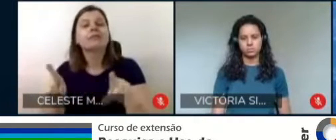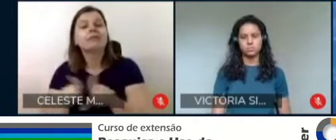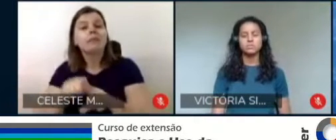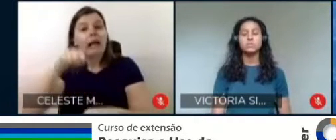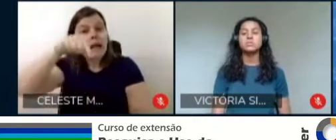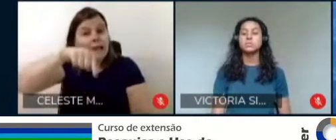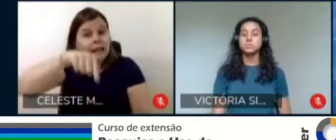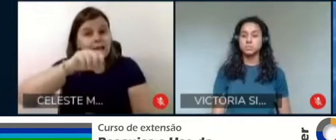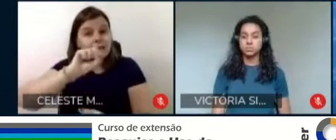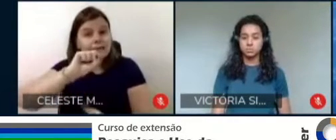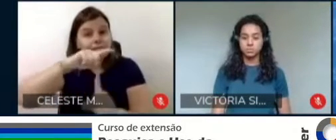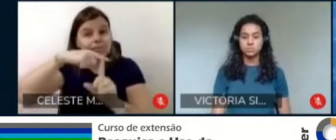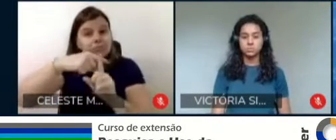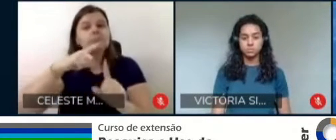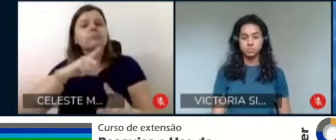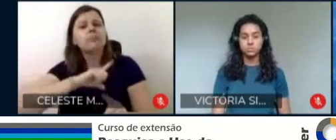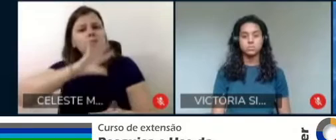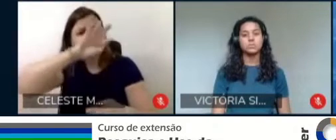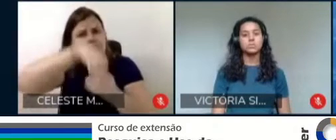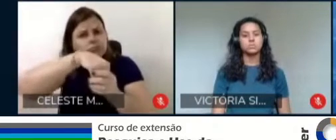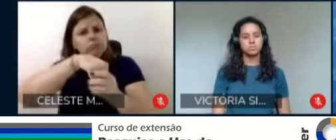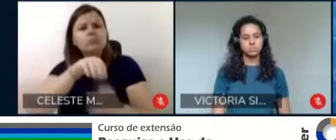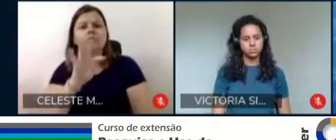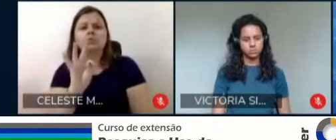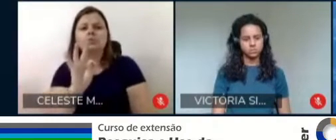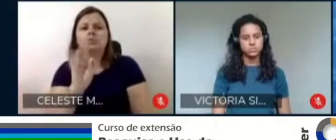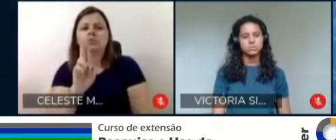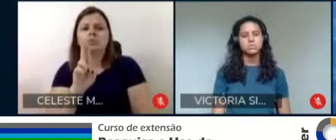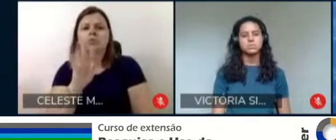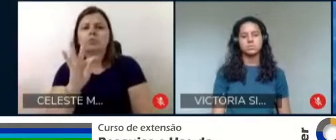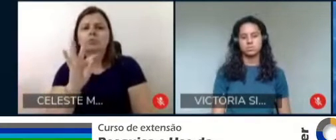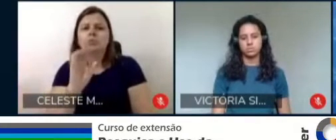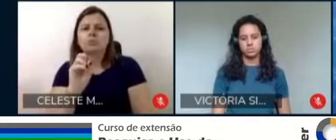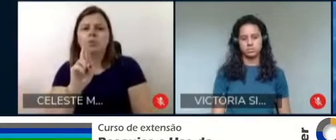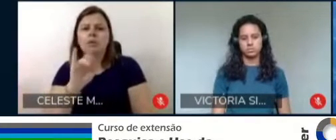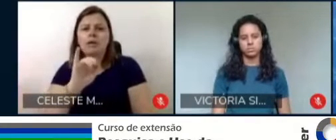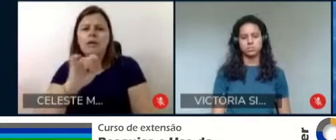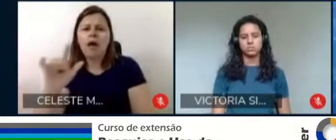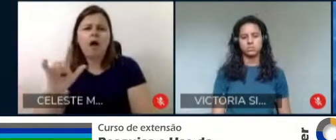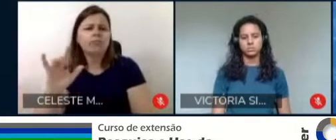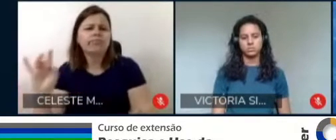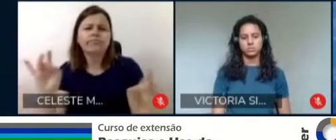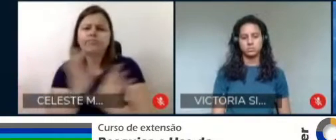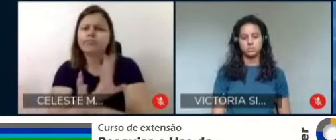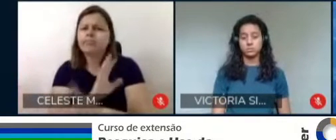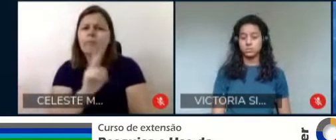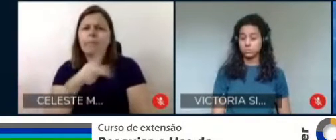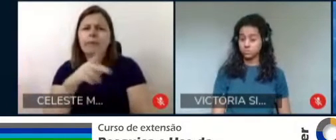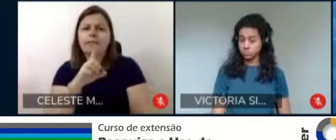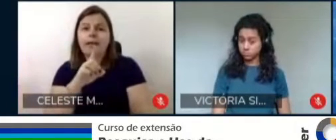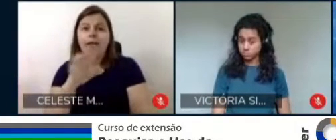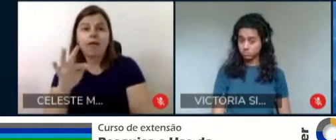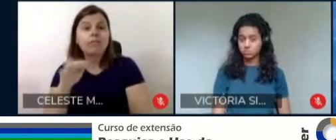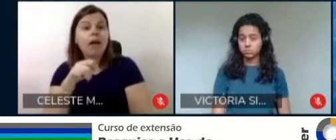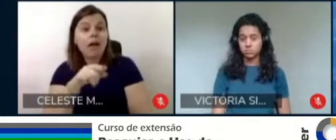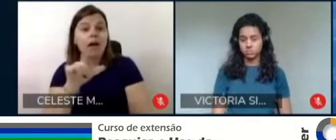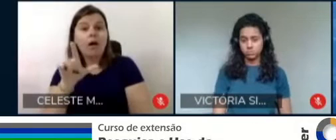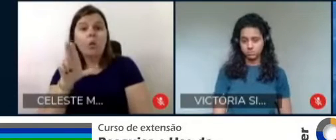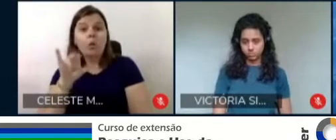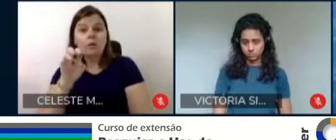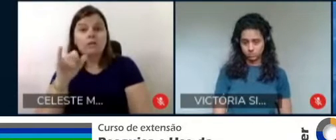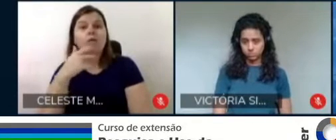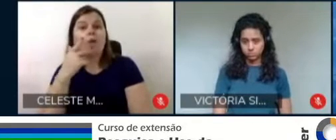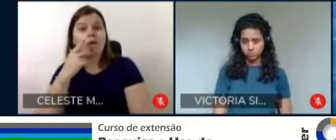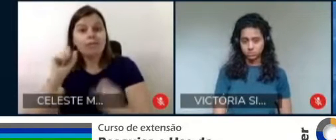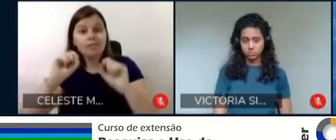Mais existem tutoriais em PDF, se não me engano, ou uma página. Já tá, olha, o Luiz já tá